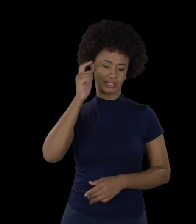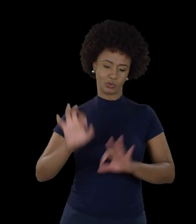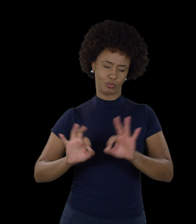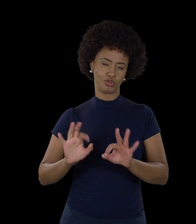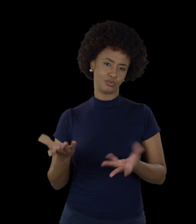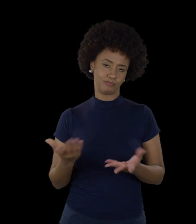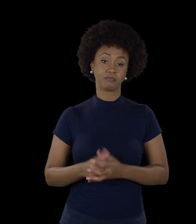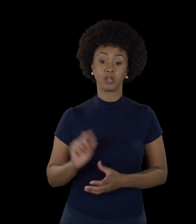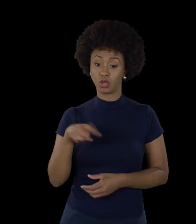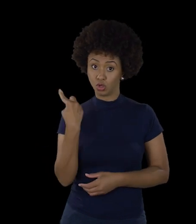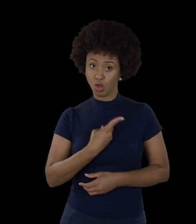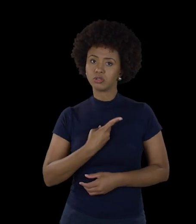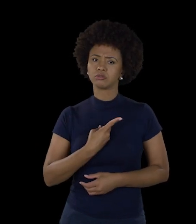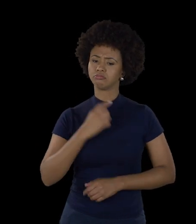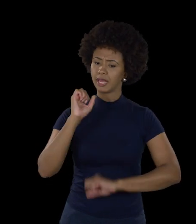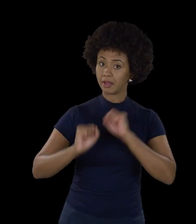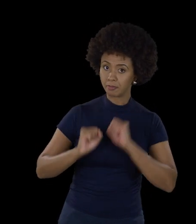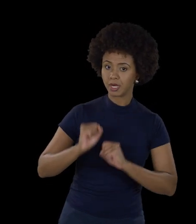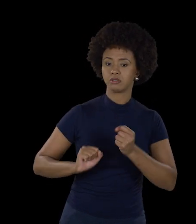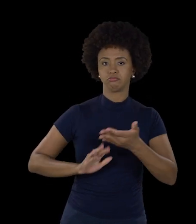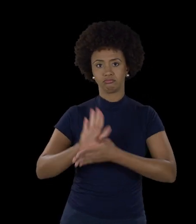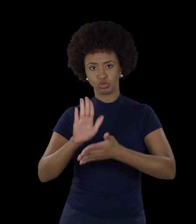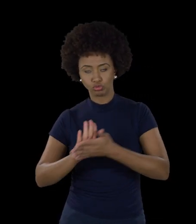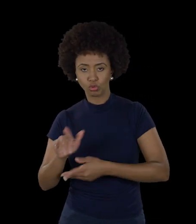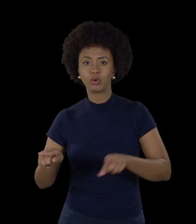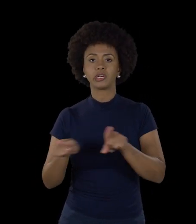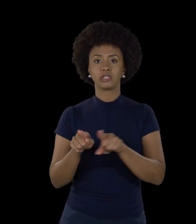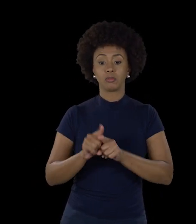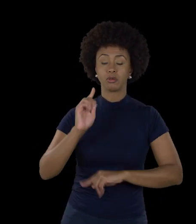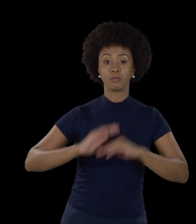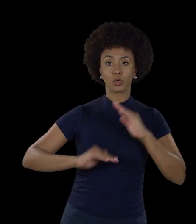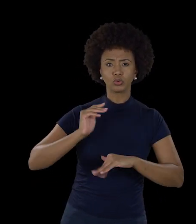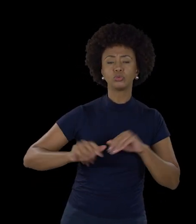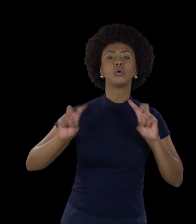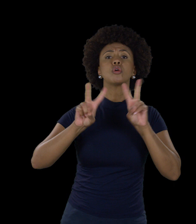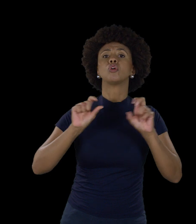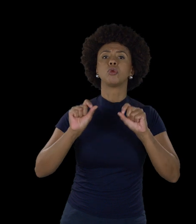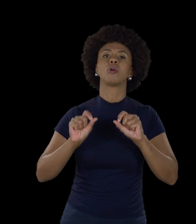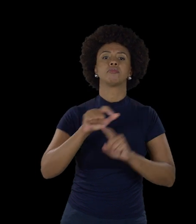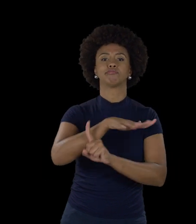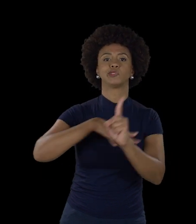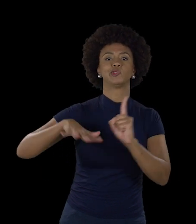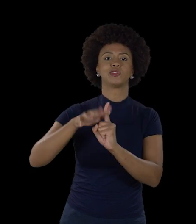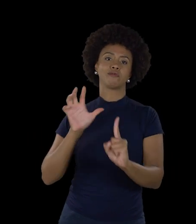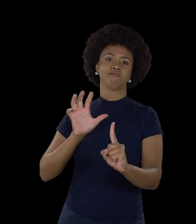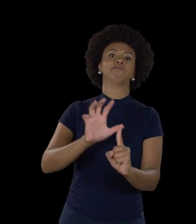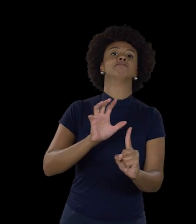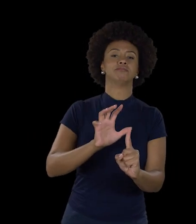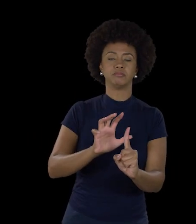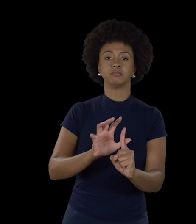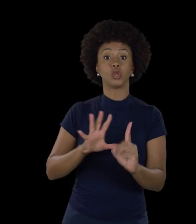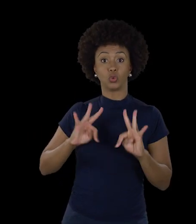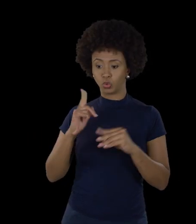e produtora que trabalha com projetos de impacto social. Tudo que a gente promove, nós pensamos em como levar para